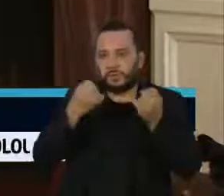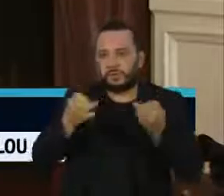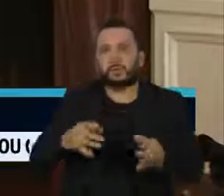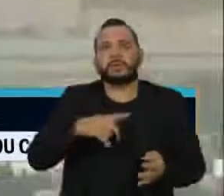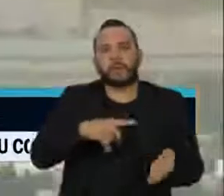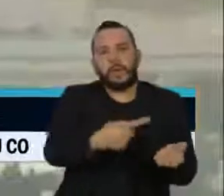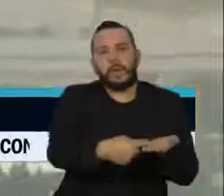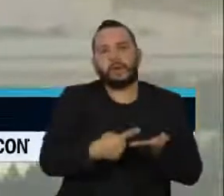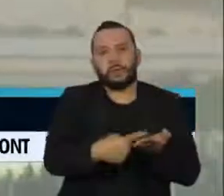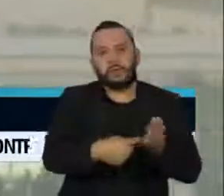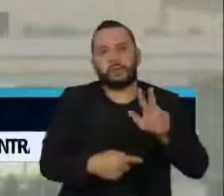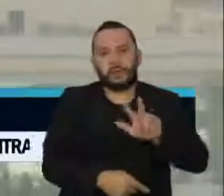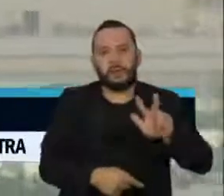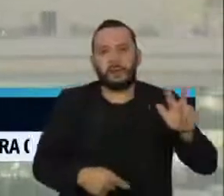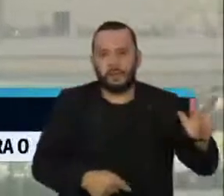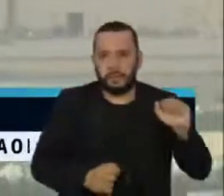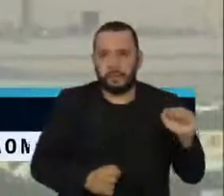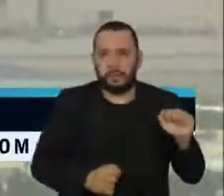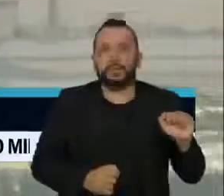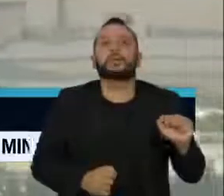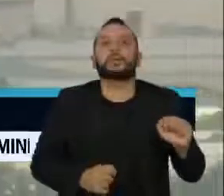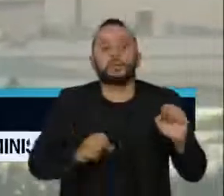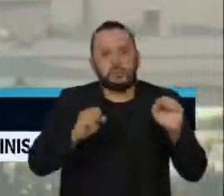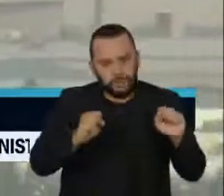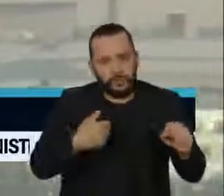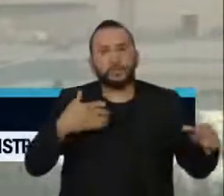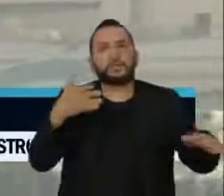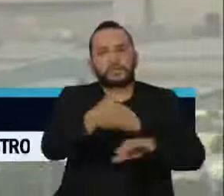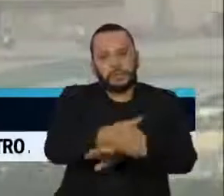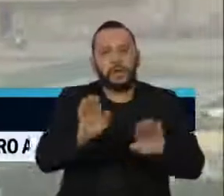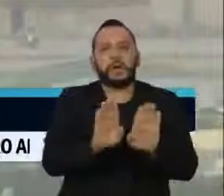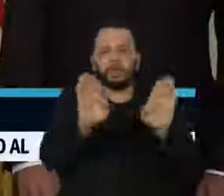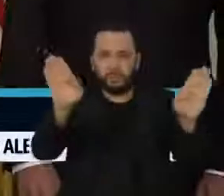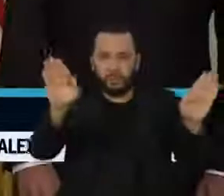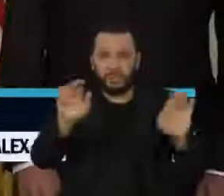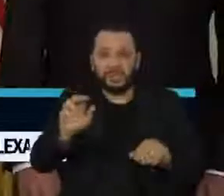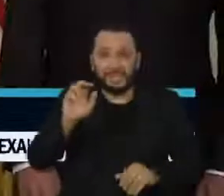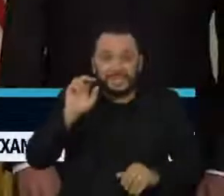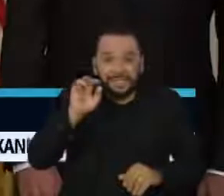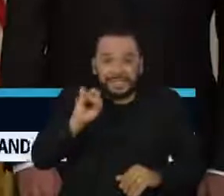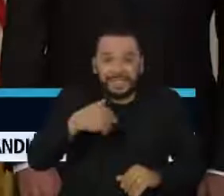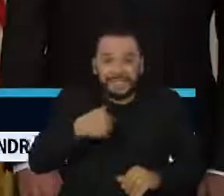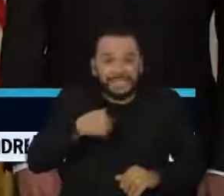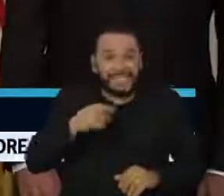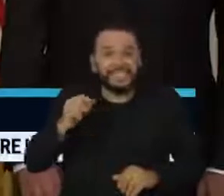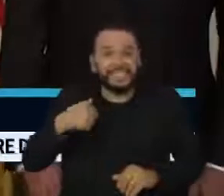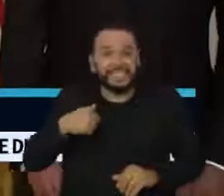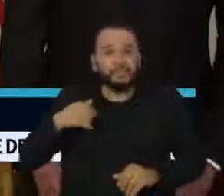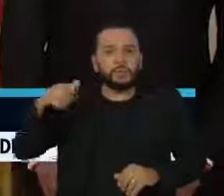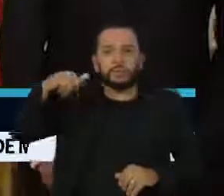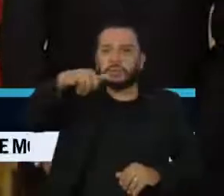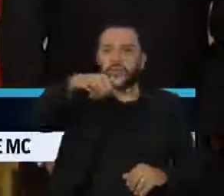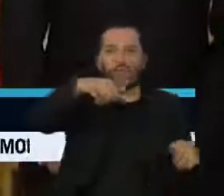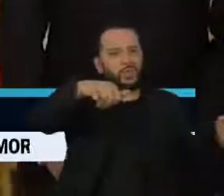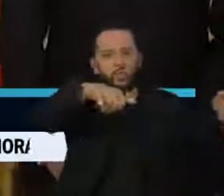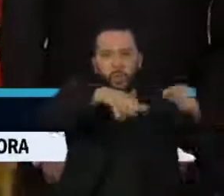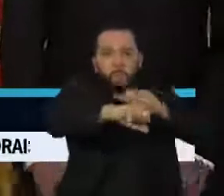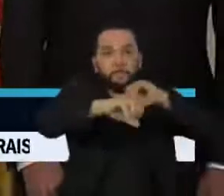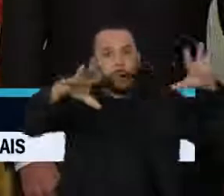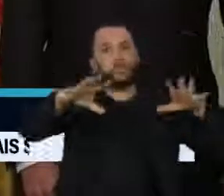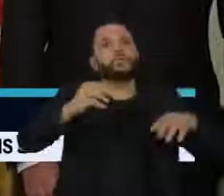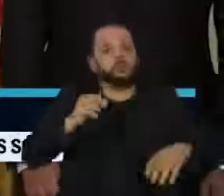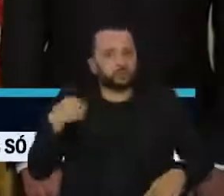Talibã para que não impeça o acesso ao aeroporto de Cabul, mas que qualquer ataque terá uma resposta rápida e enérgica.